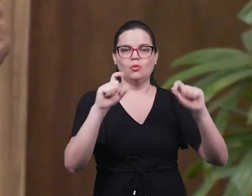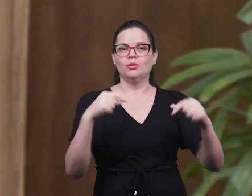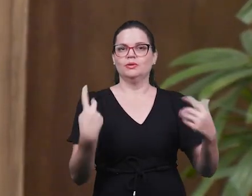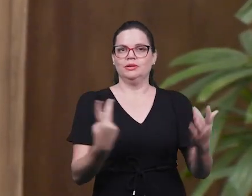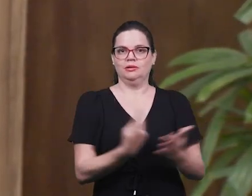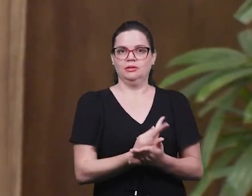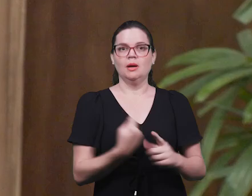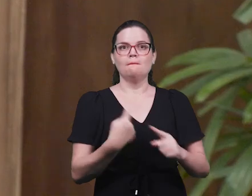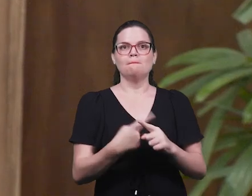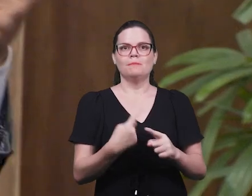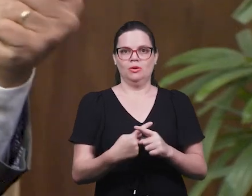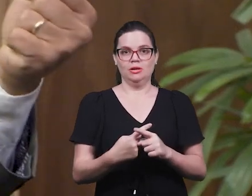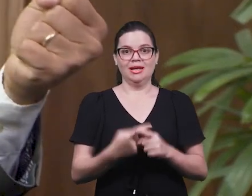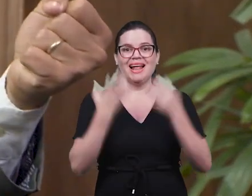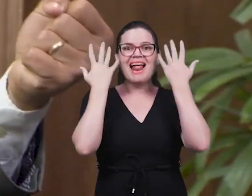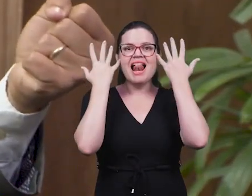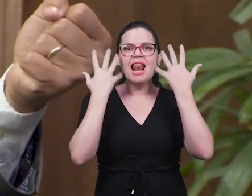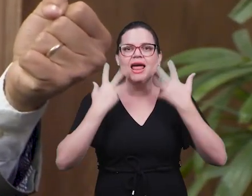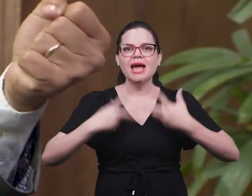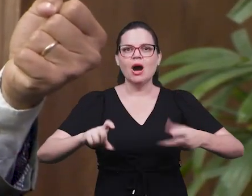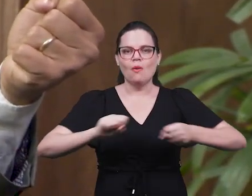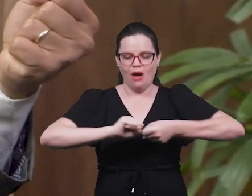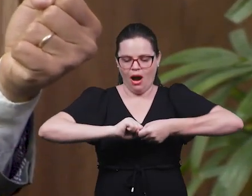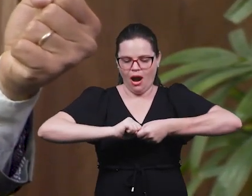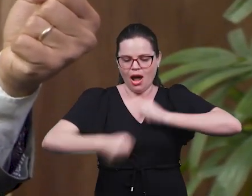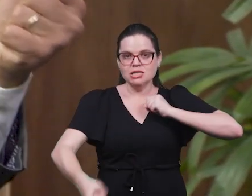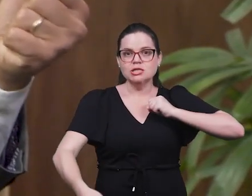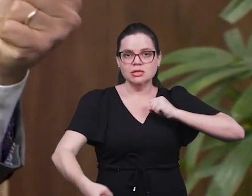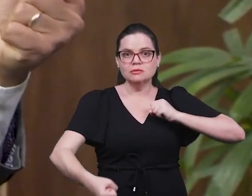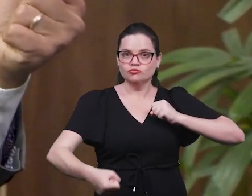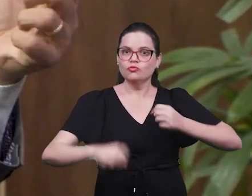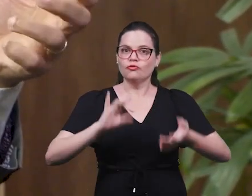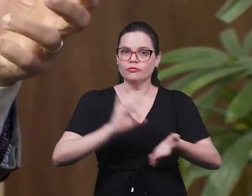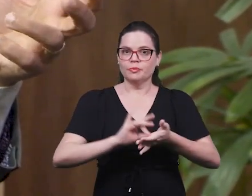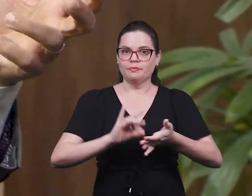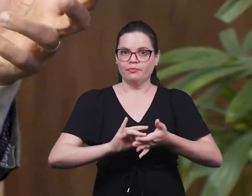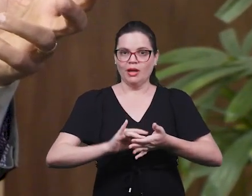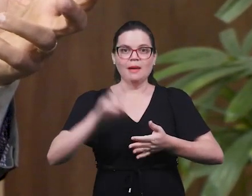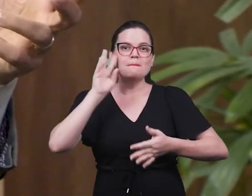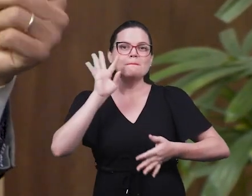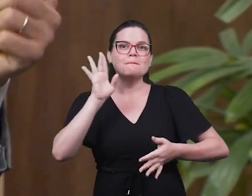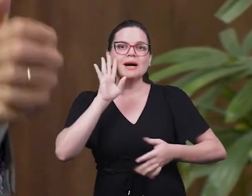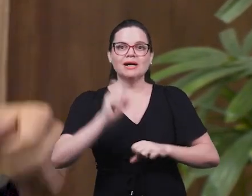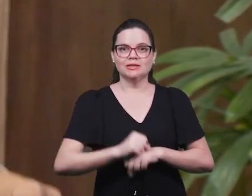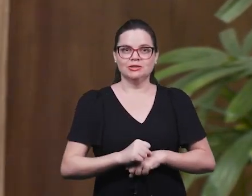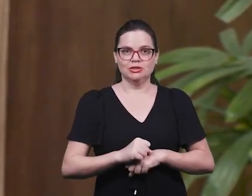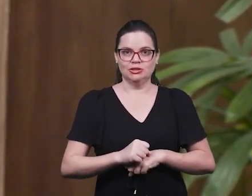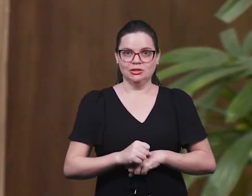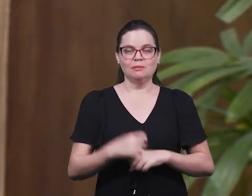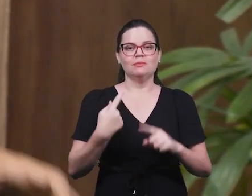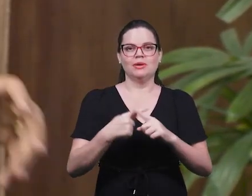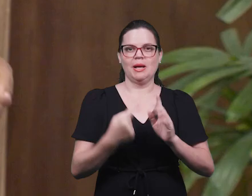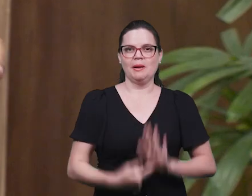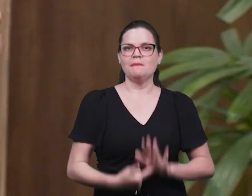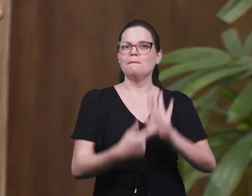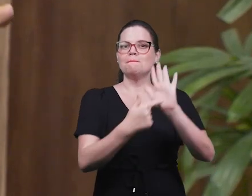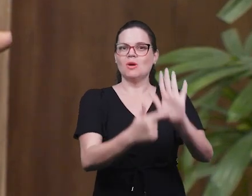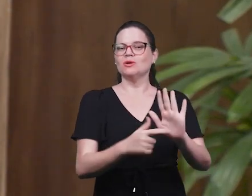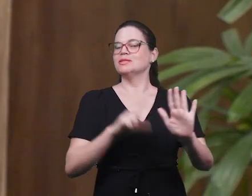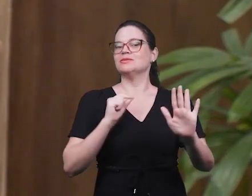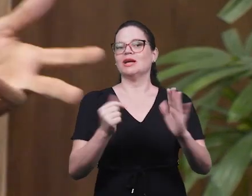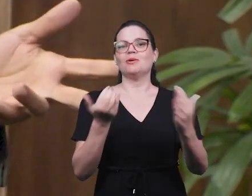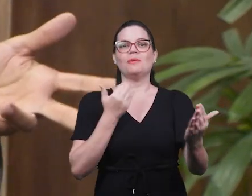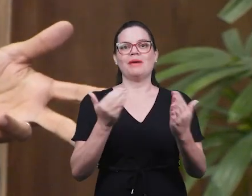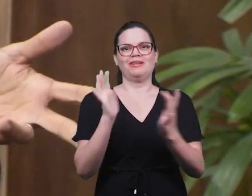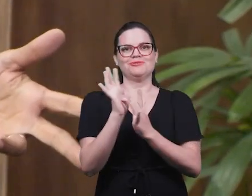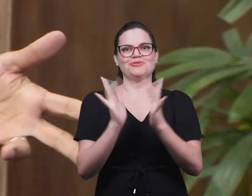verdade, Sansão o rasgou como um cabrito, porque falava profeticamente de Jesus Cristo. Da morte dele. Da morte o dele. leão da tribo de Imagina